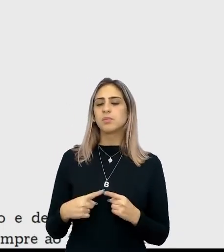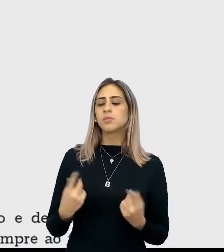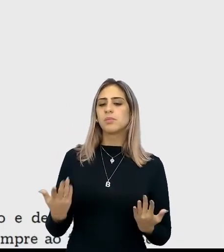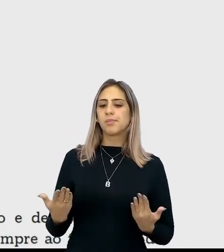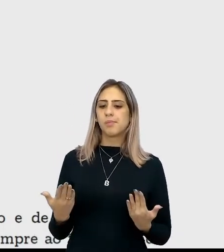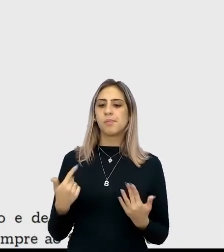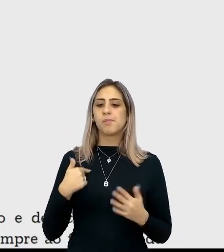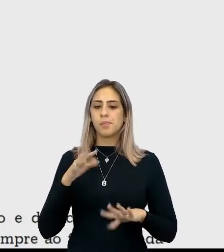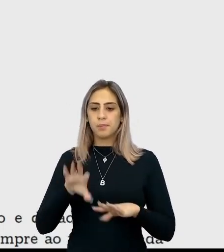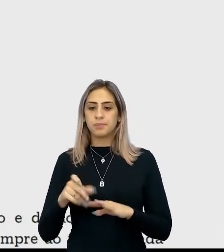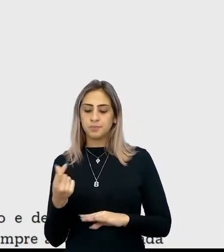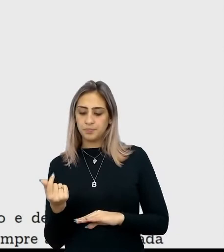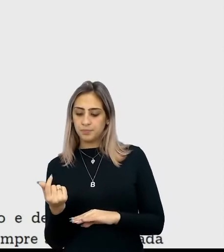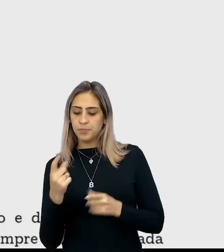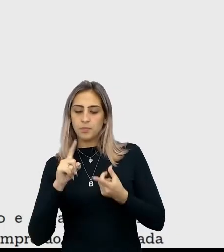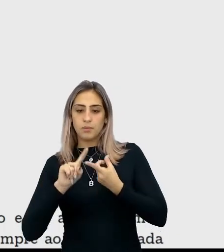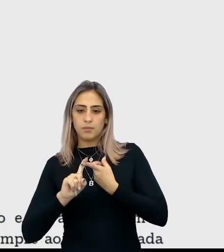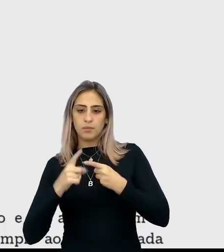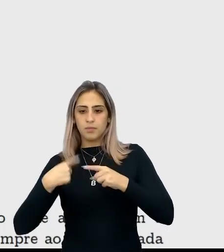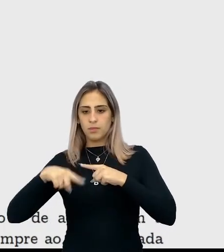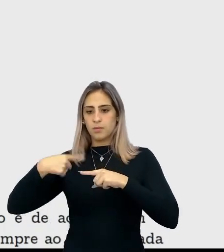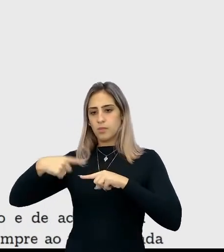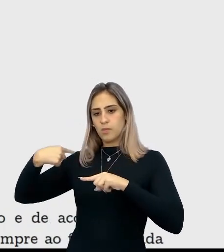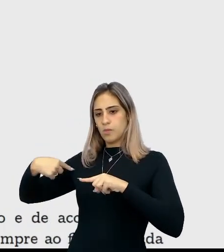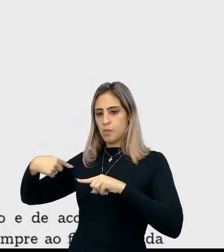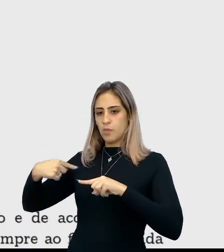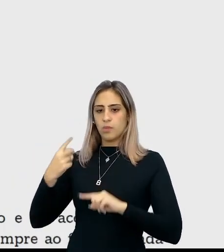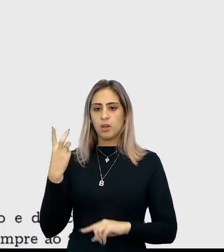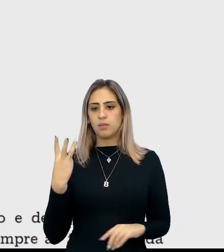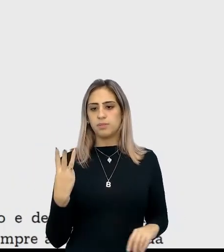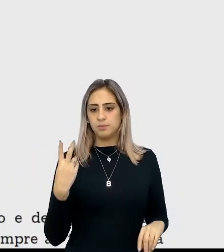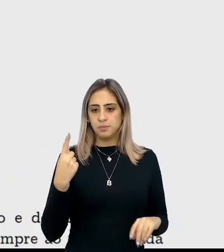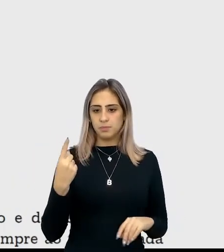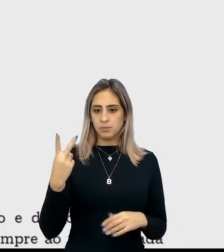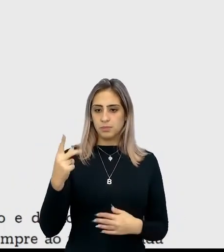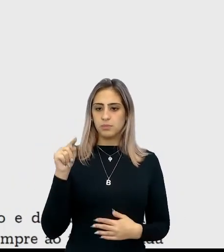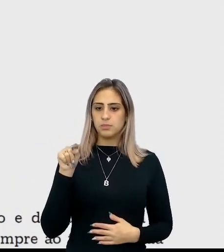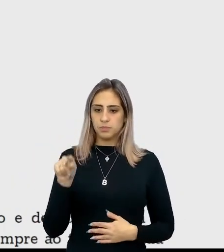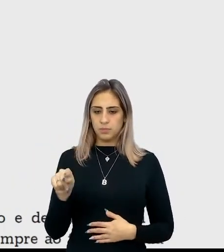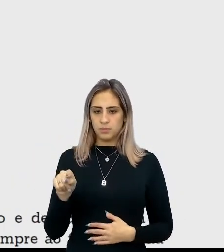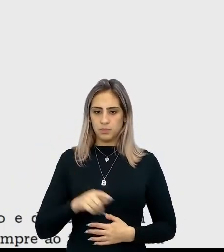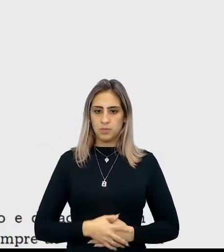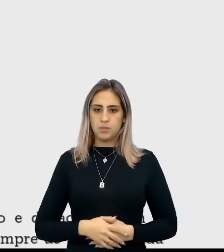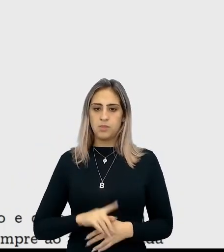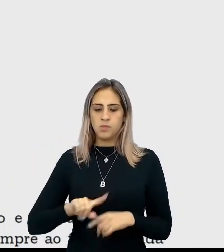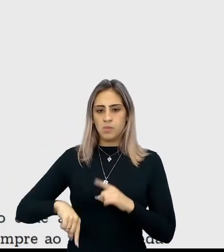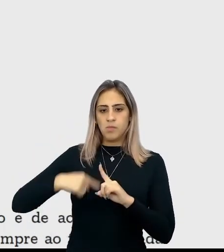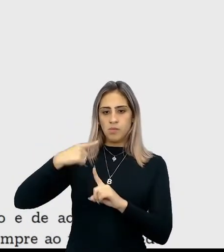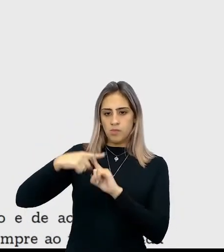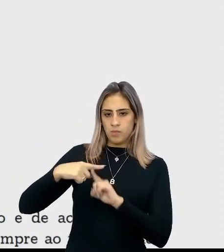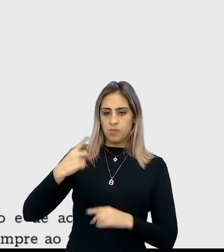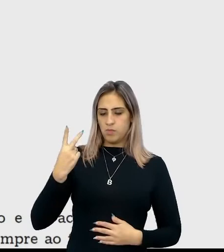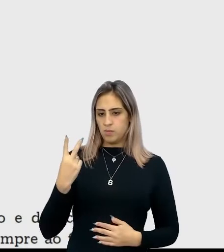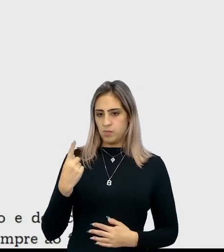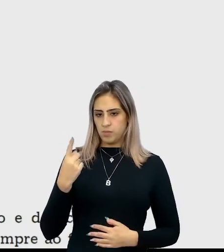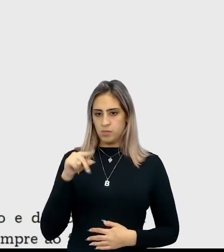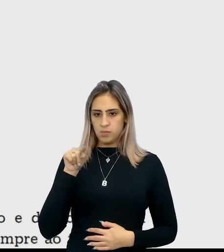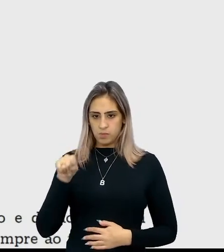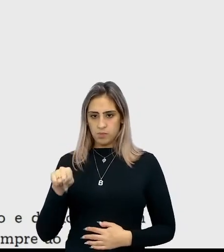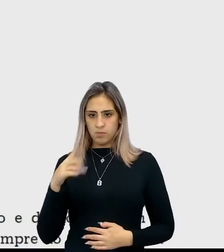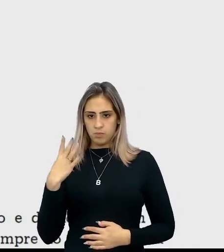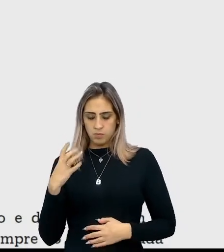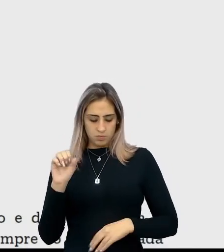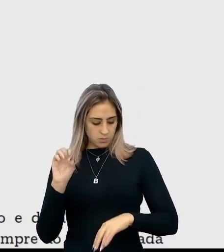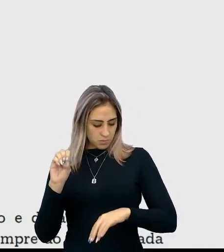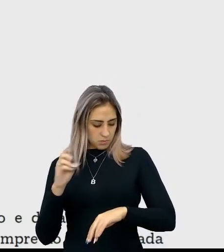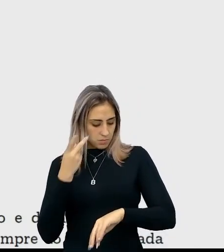eu peguei o saldo devedor anterior, 312 mil, mais 12.480,